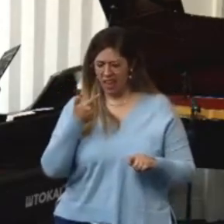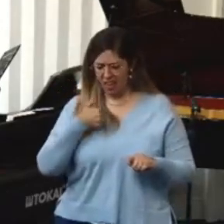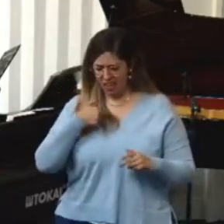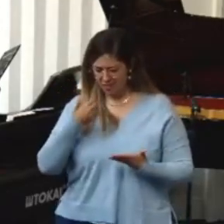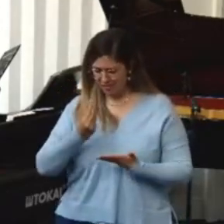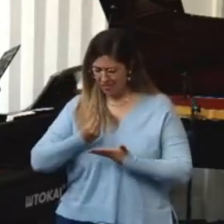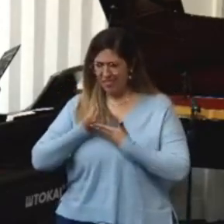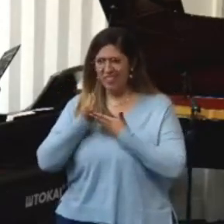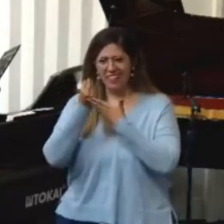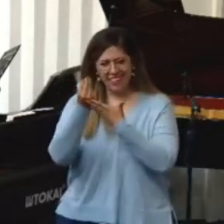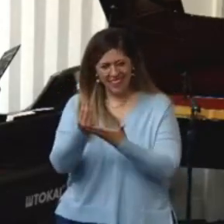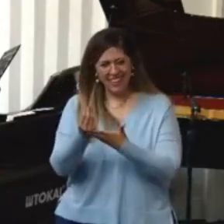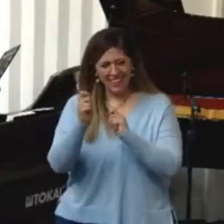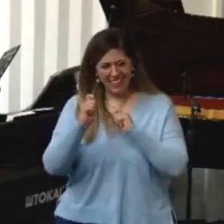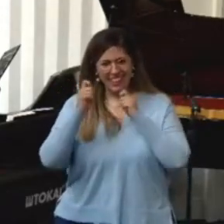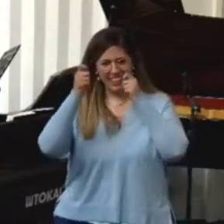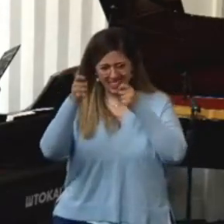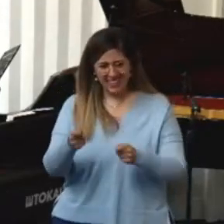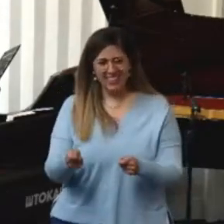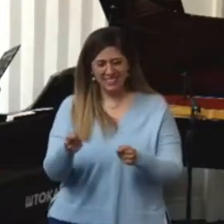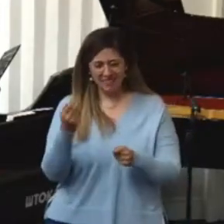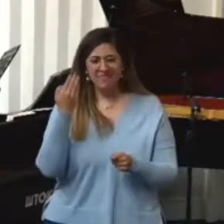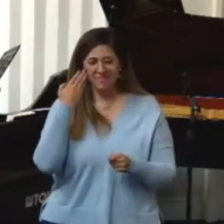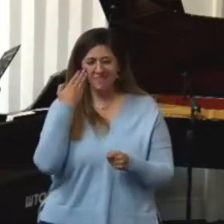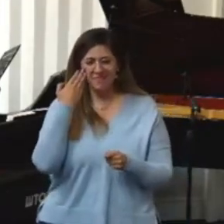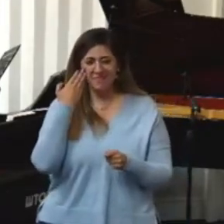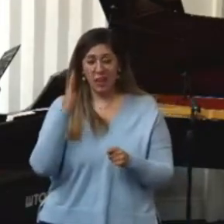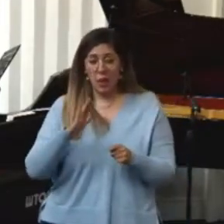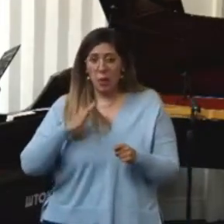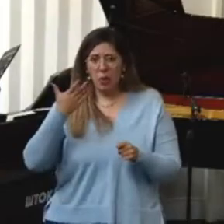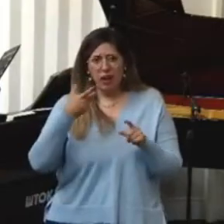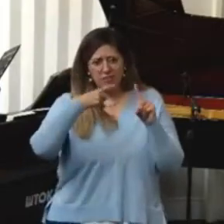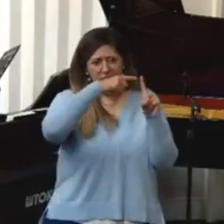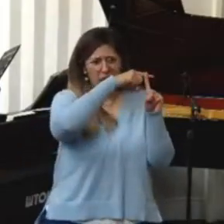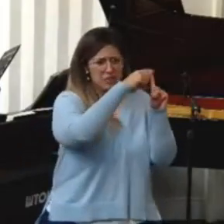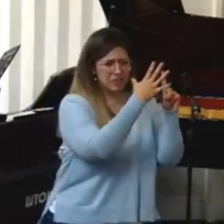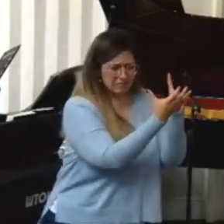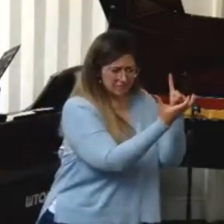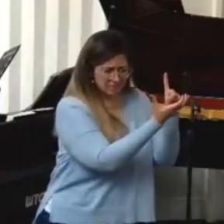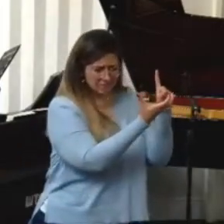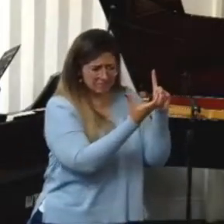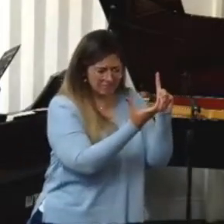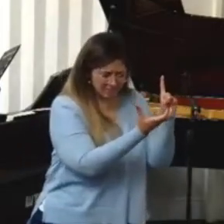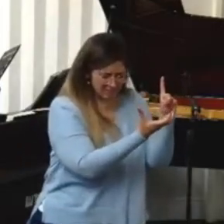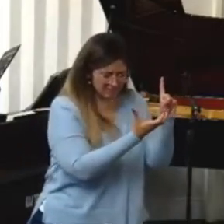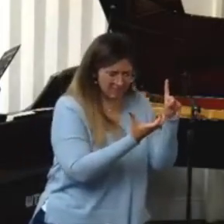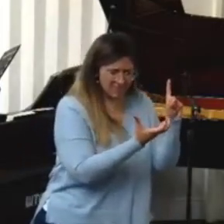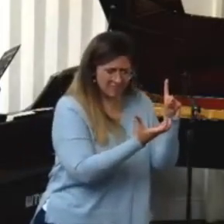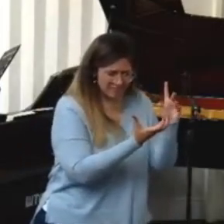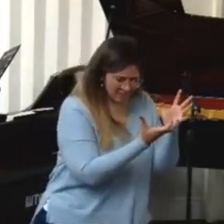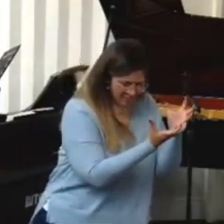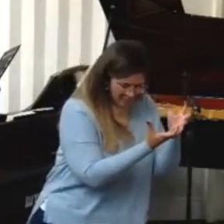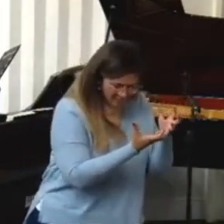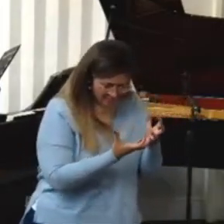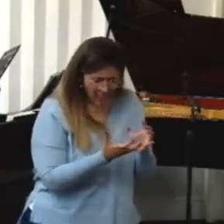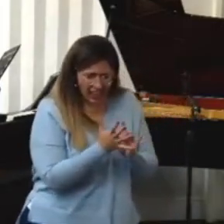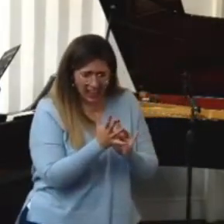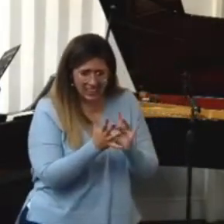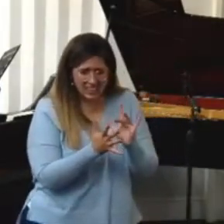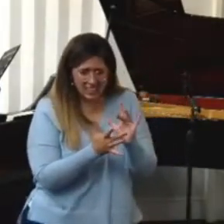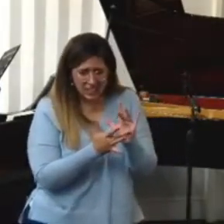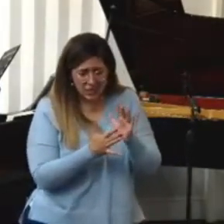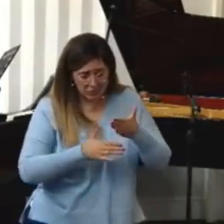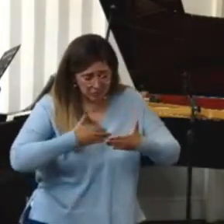viva. E então, quando ele é descido da cruz, eles ainda estão achando que venceram. E então, quando eles colocam ele